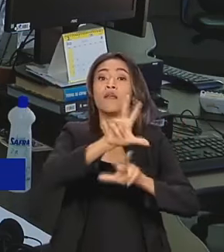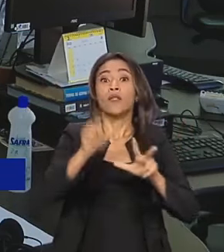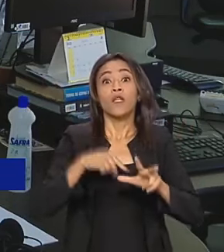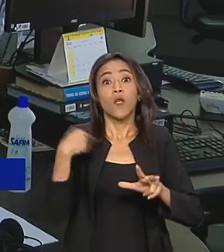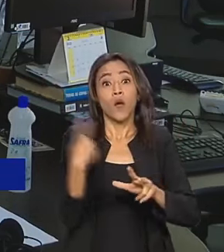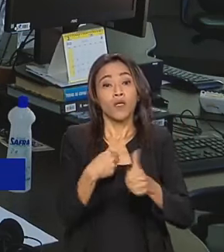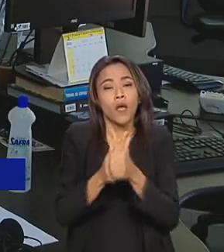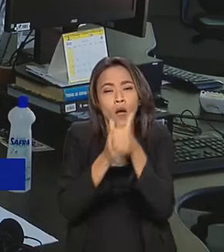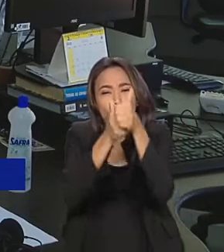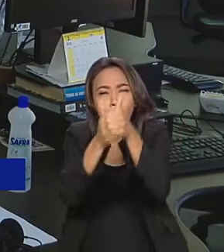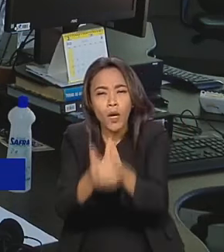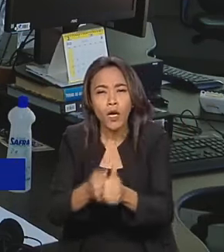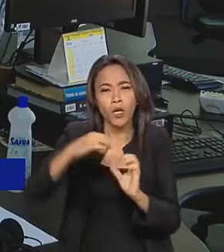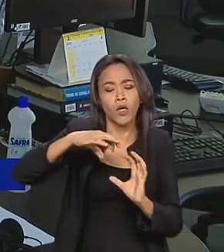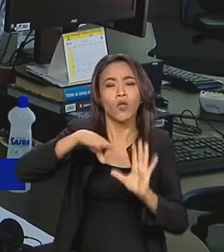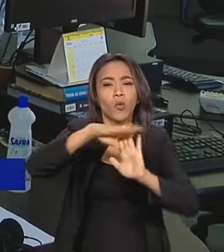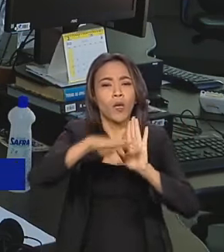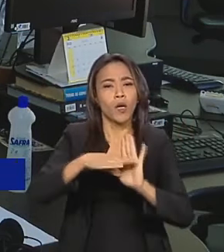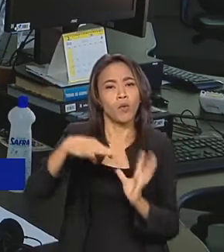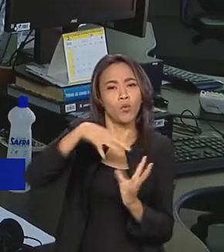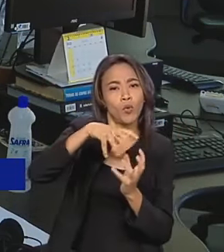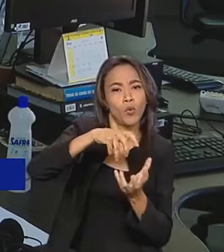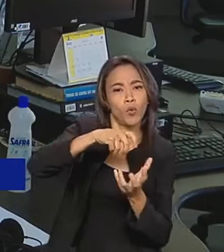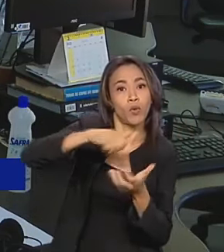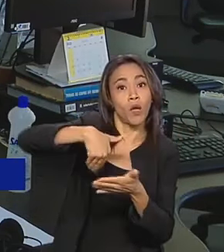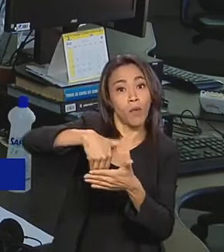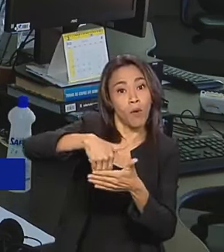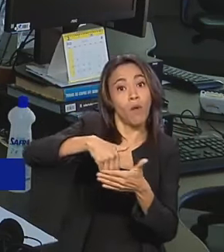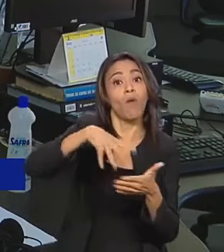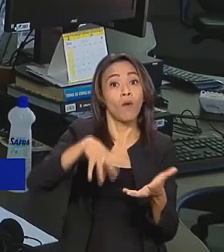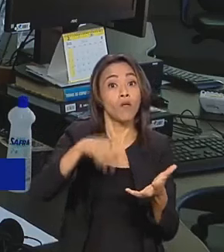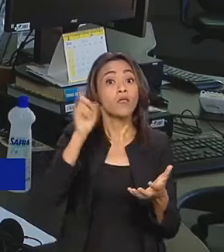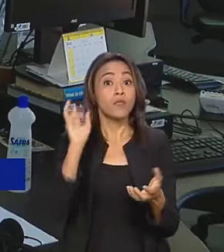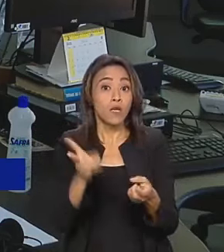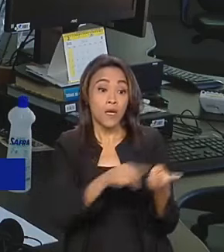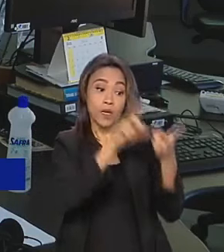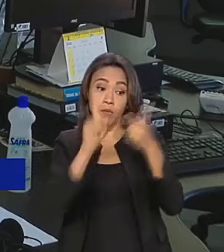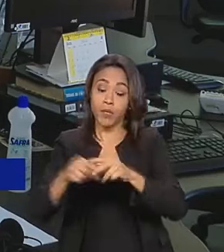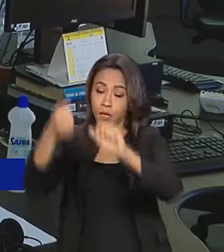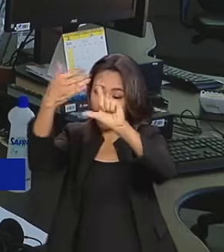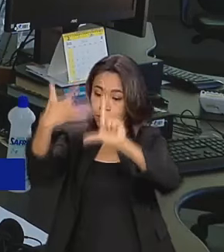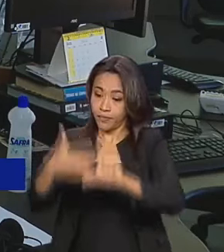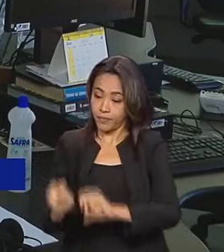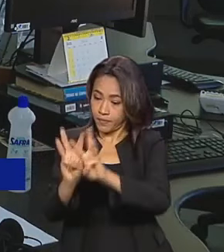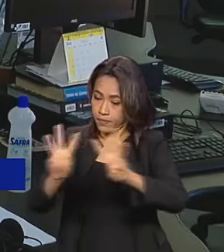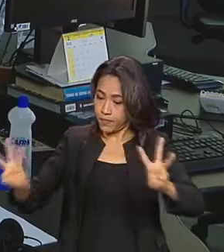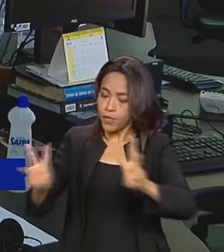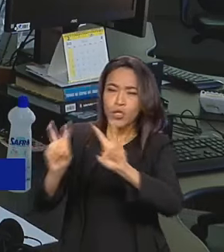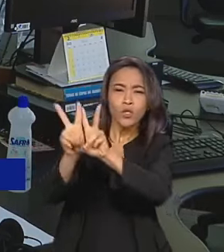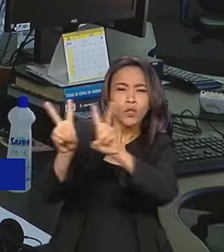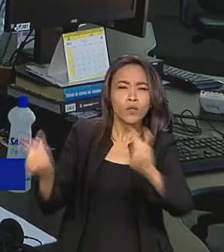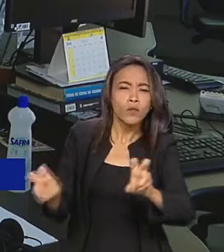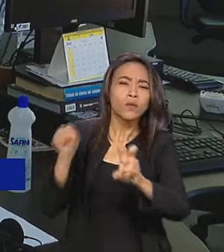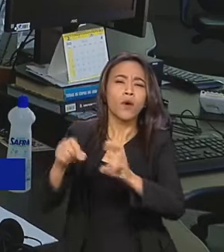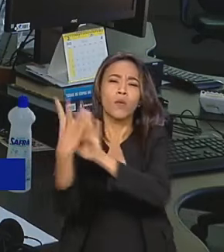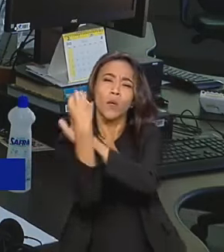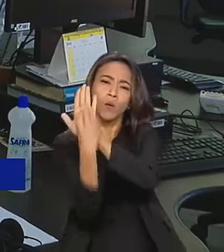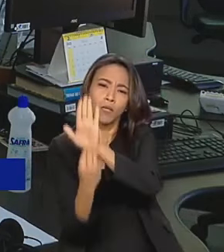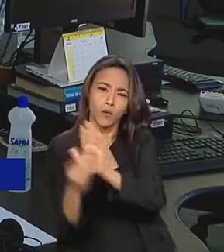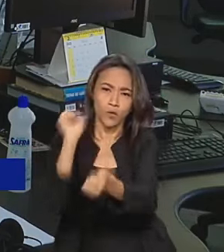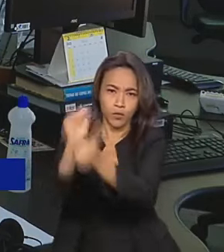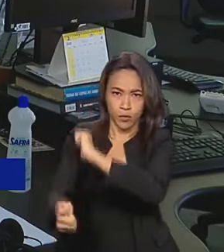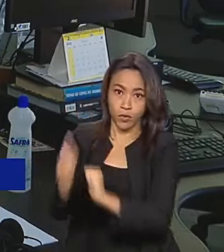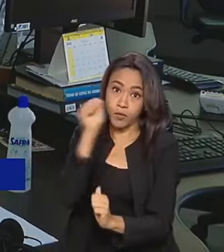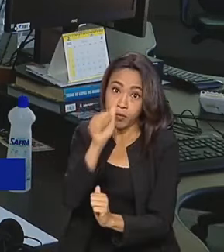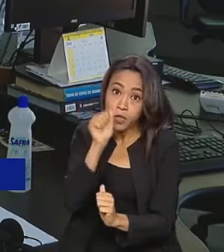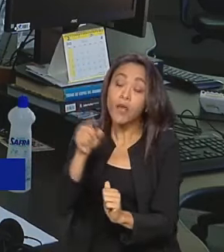estádio no mundo da bola o futebol feminino sempre acompanhou é na agência Brasil também tem sempre notícias sobre o futebol feminino isso é uma coisa que a gente veio